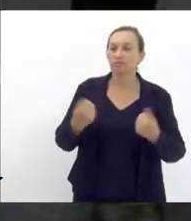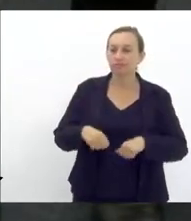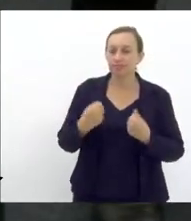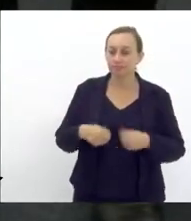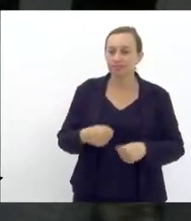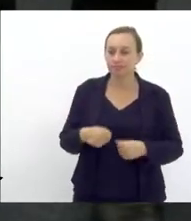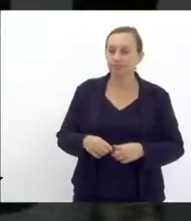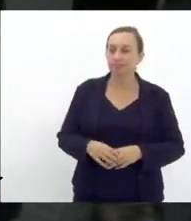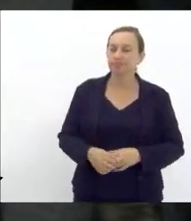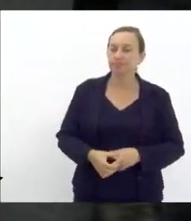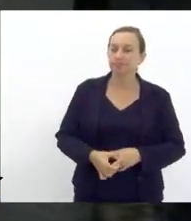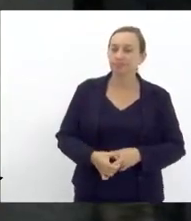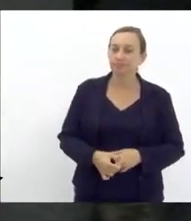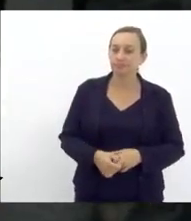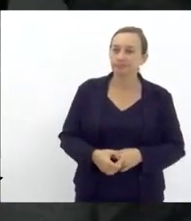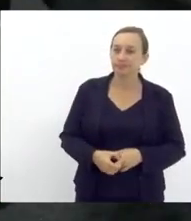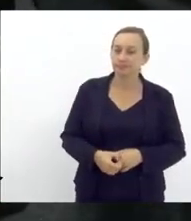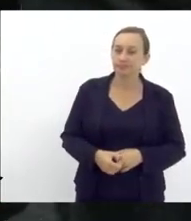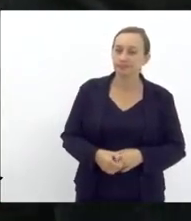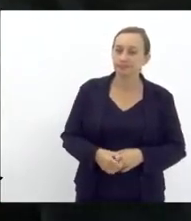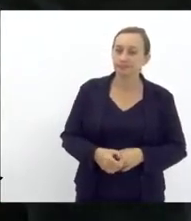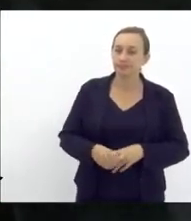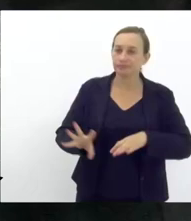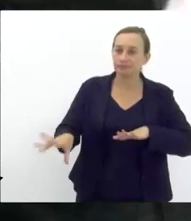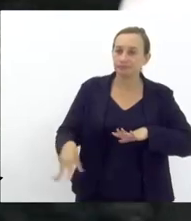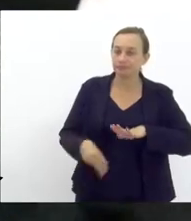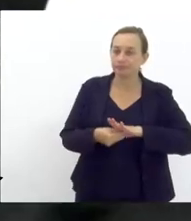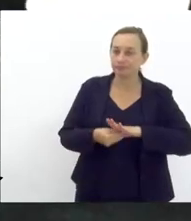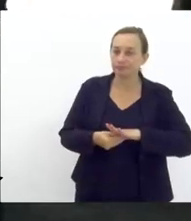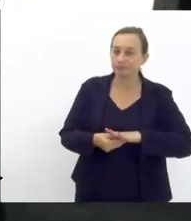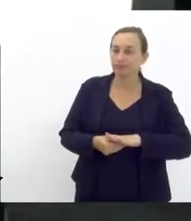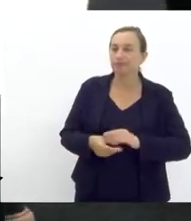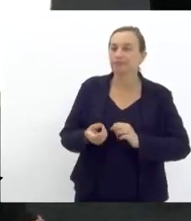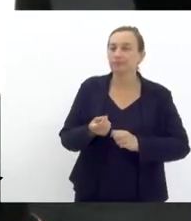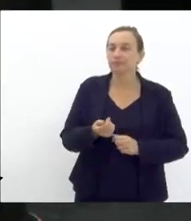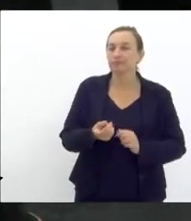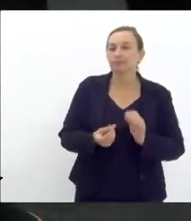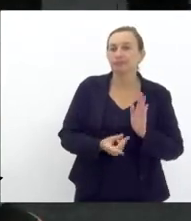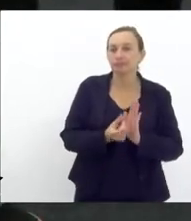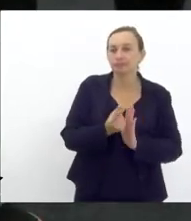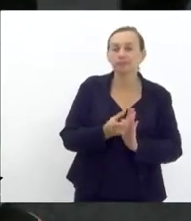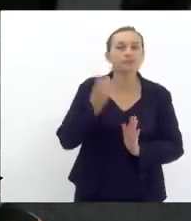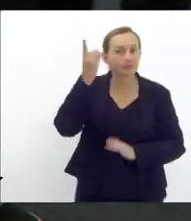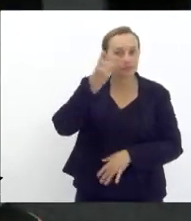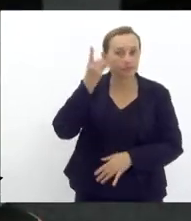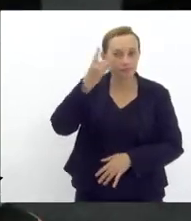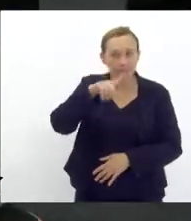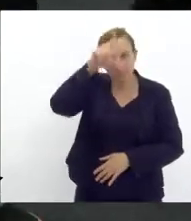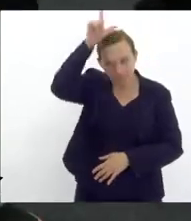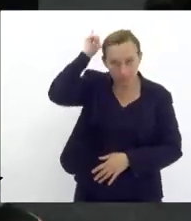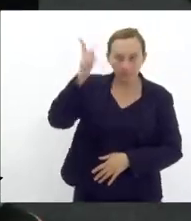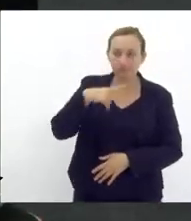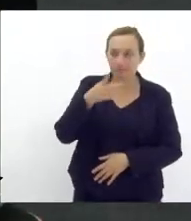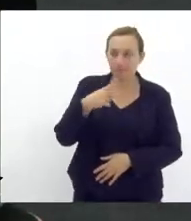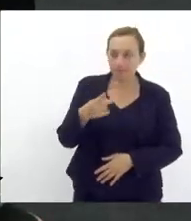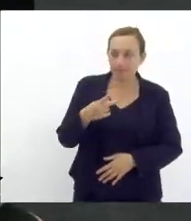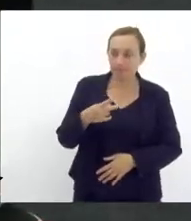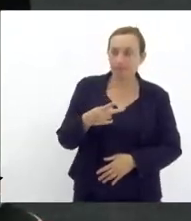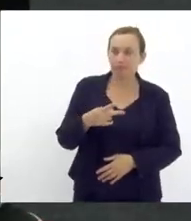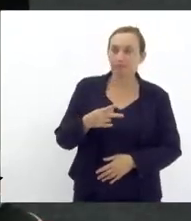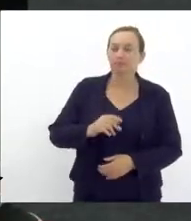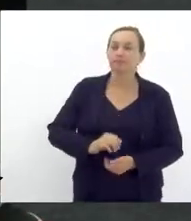de que de criar uma na emenda do orçamento Deputado Luiz Paulo por certo vai falar sobre isso uma rubrica